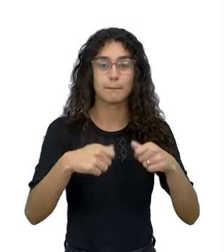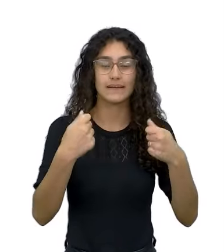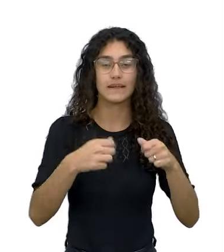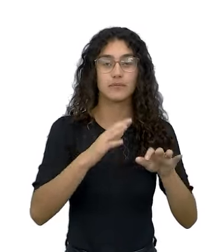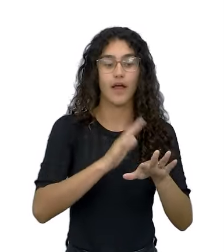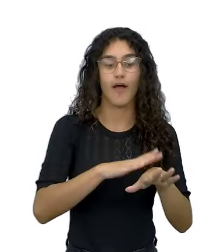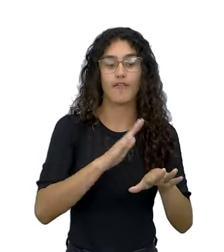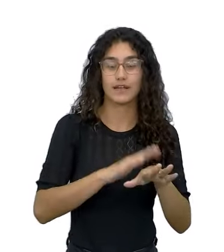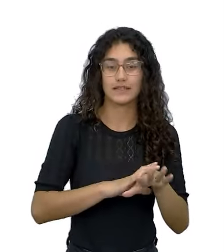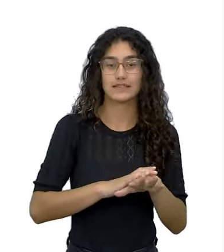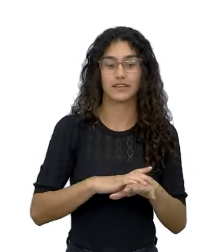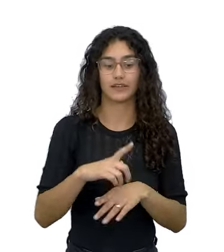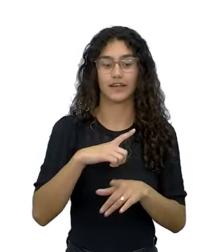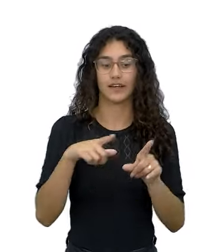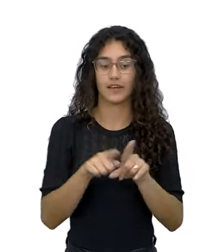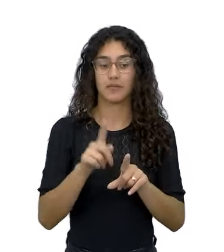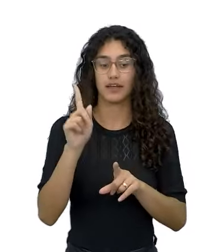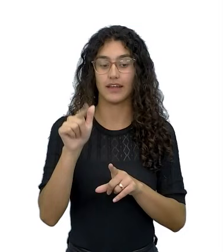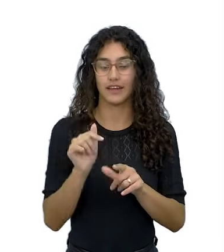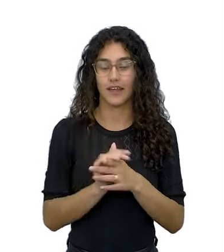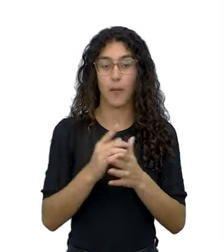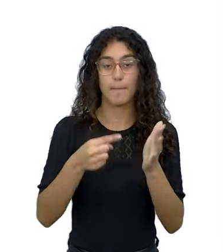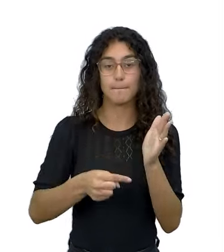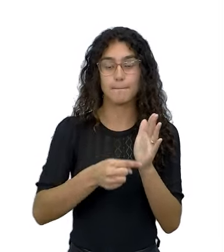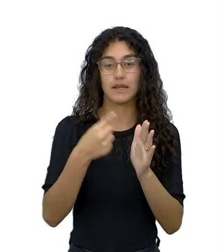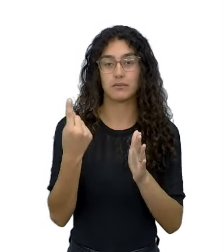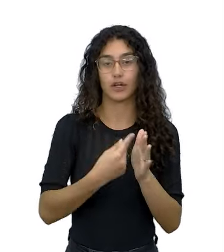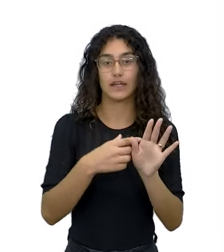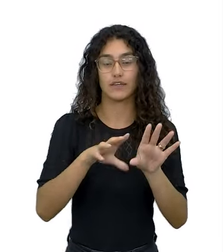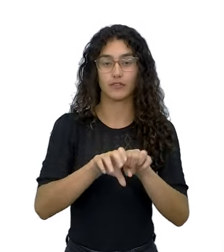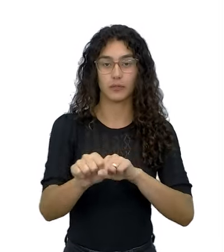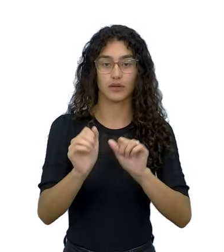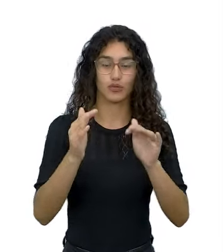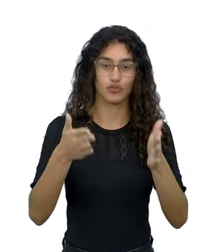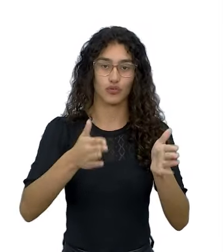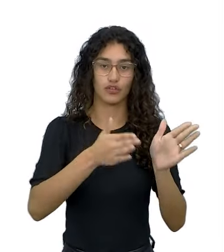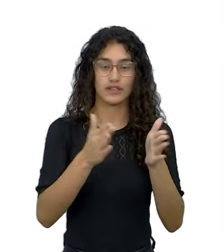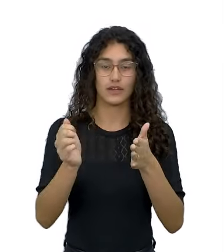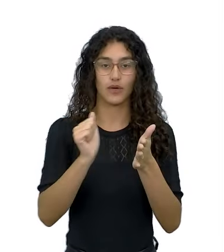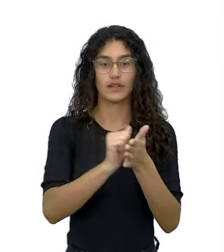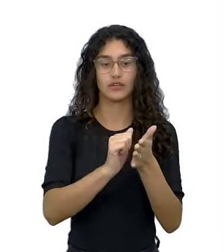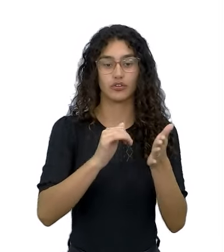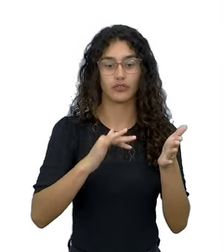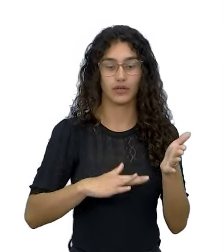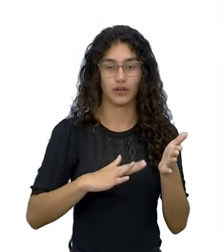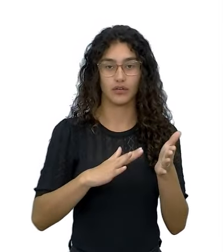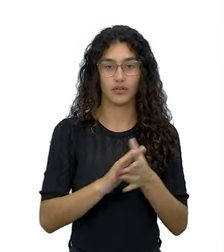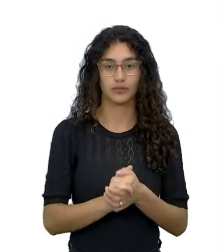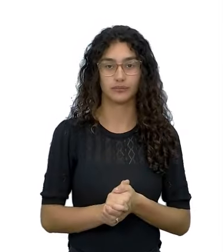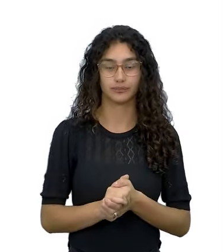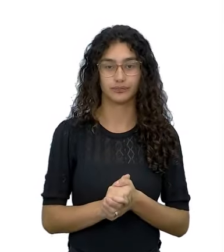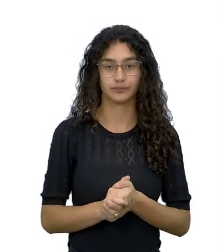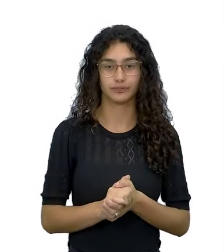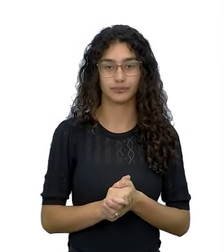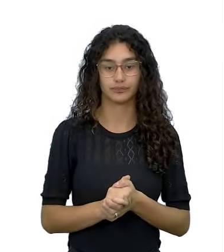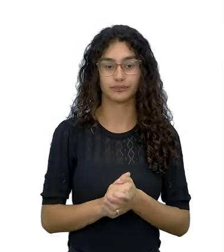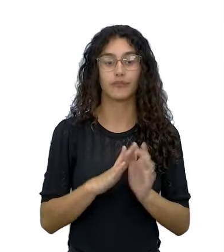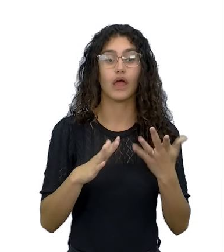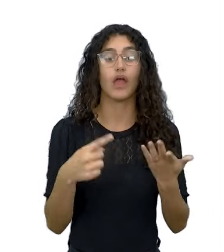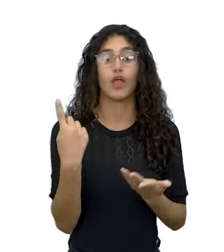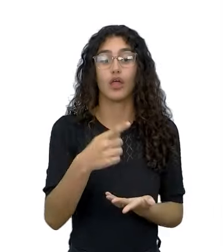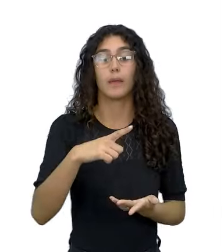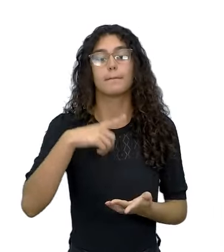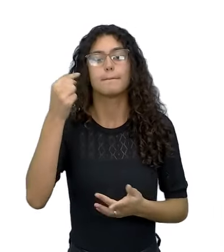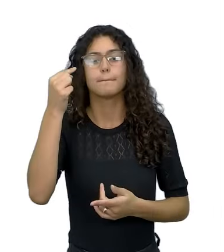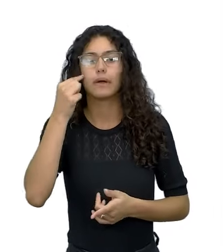a produção dessa resenha, que é o gênero principal aqui da nossa formação de hoje, da sequência de atividades. Bom, para a gente